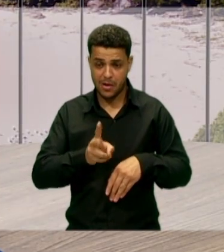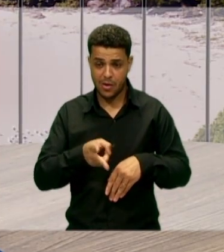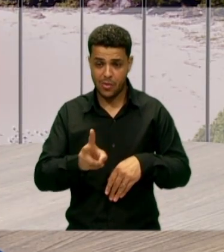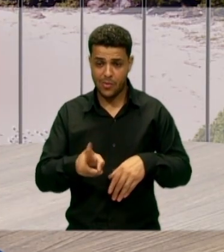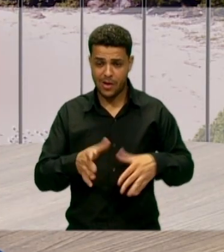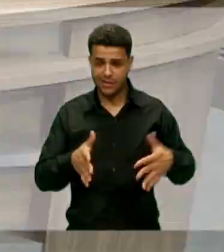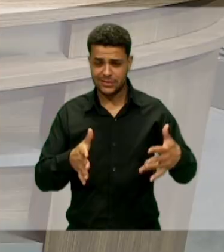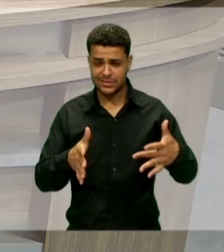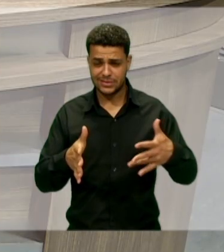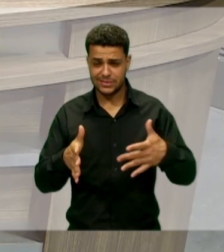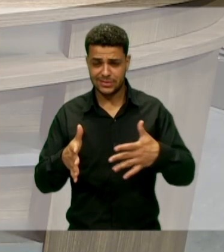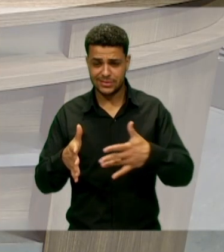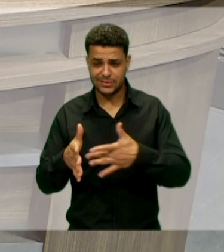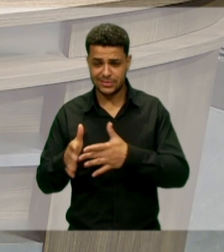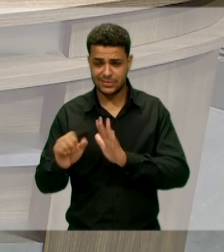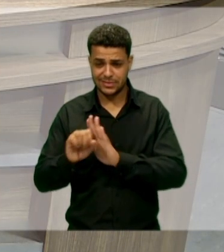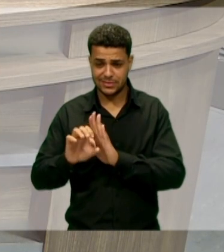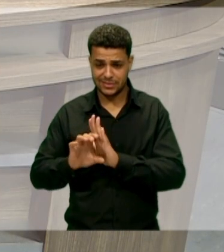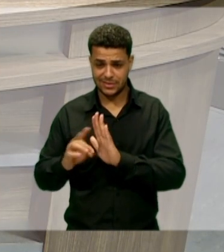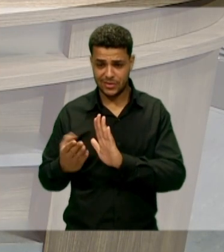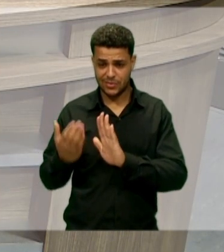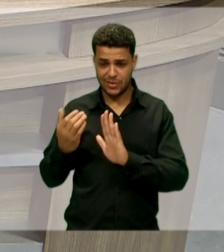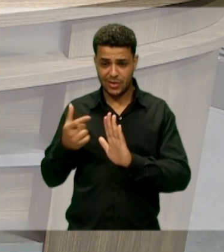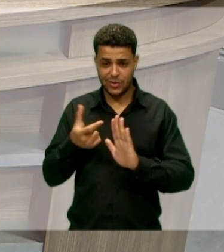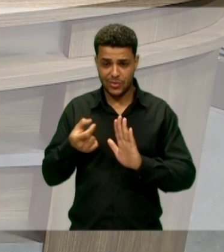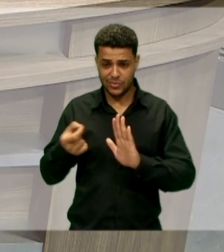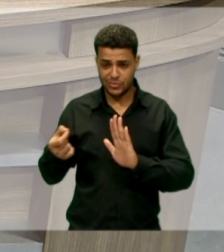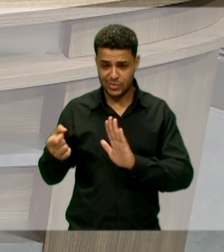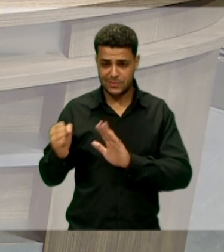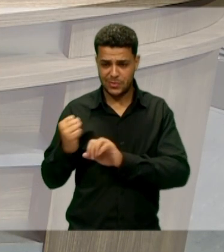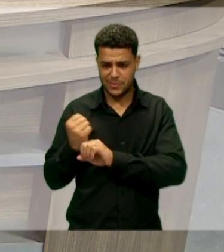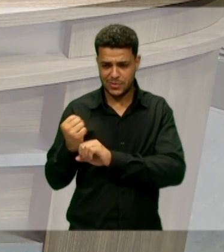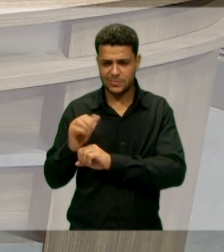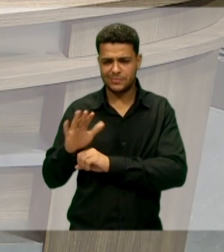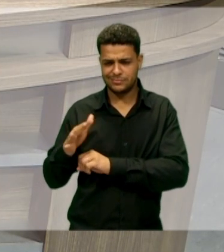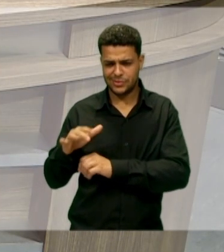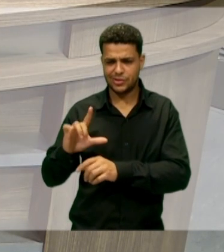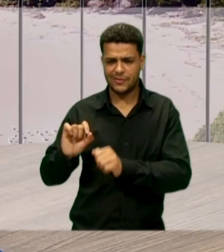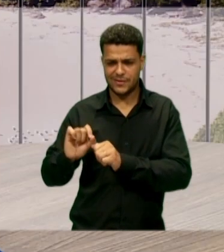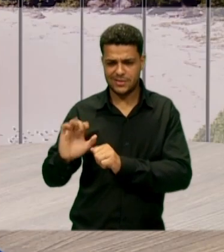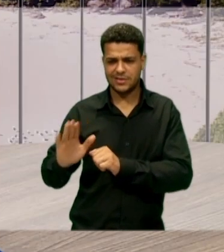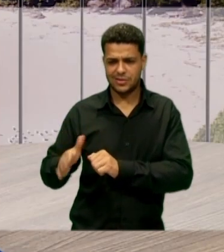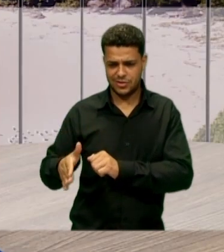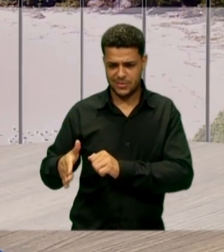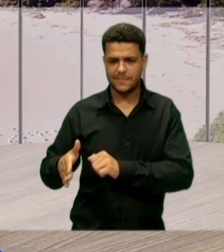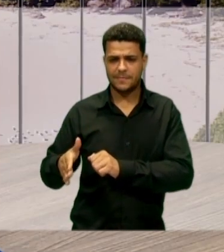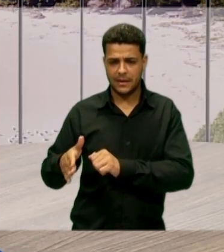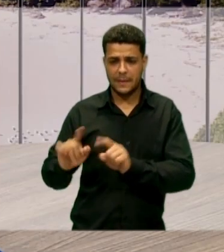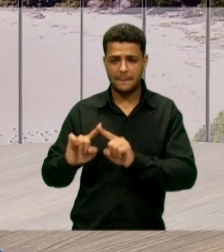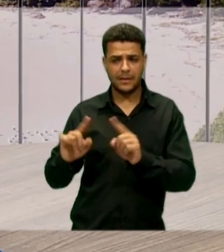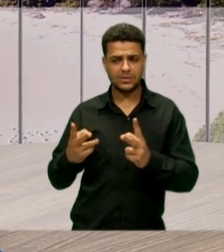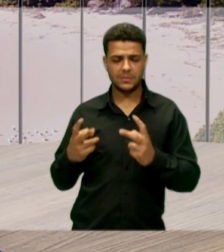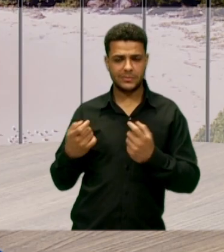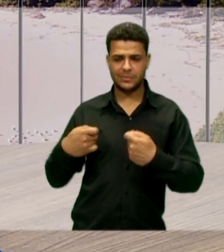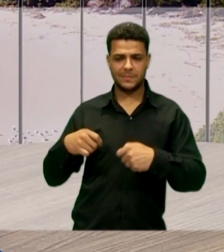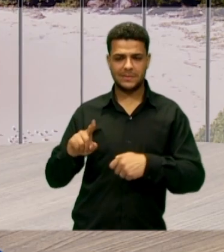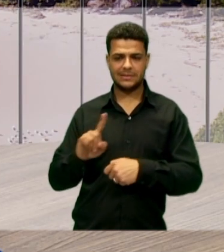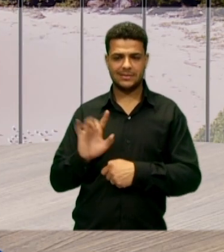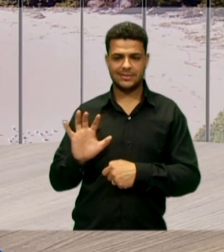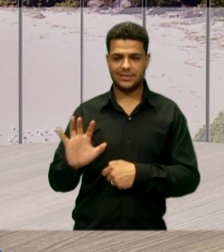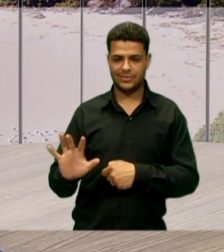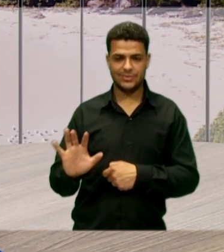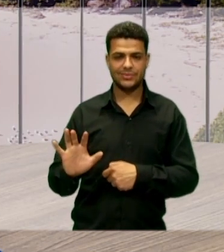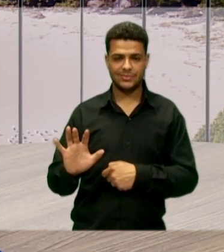até século passado, anos 2000 ainda se fazia muito. E aí eles observaram que não era necessário